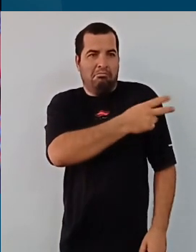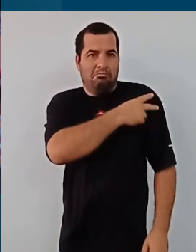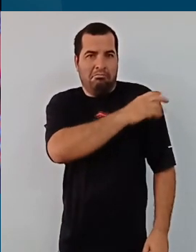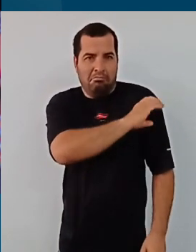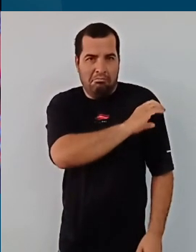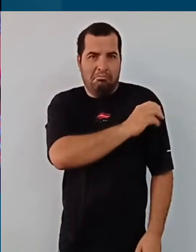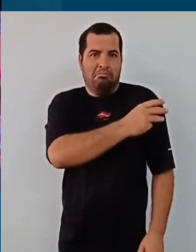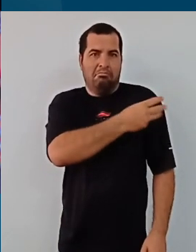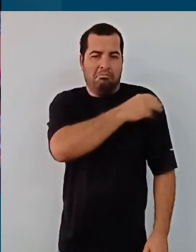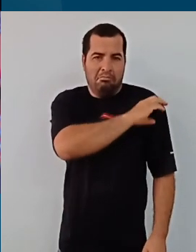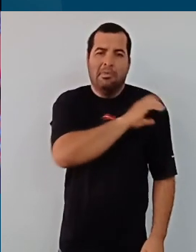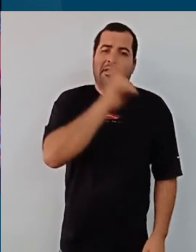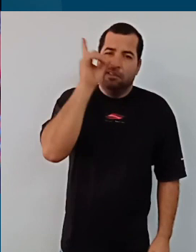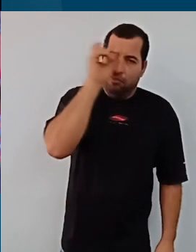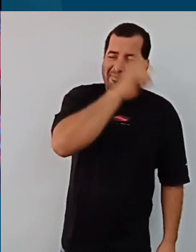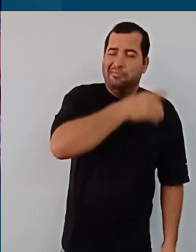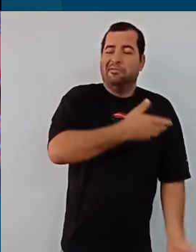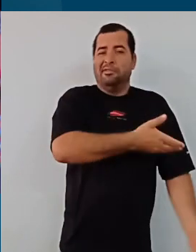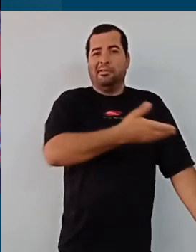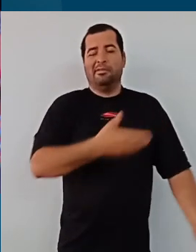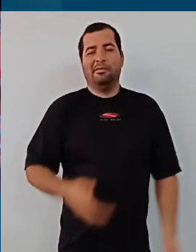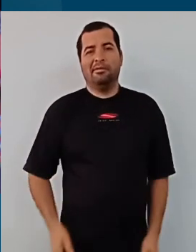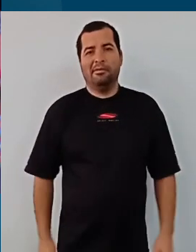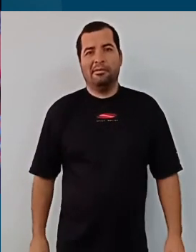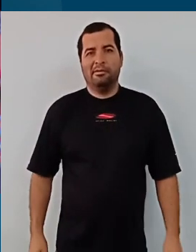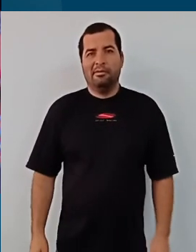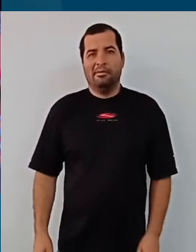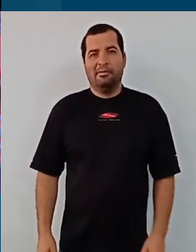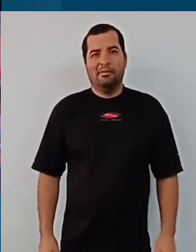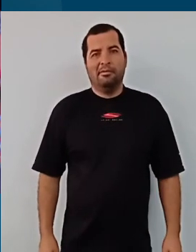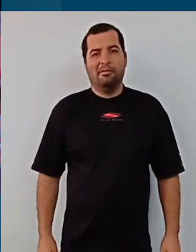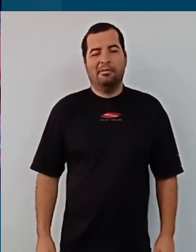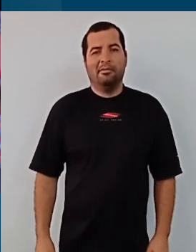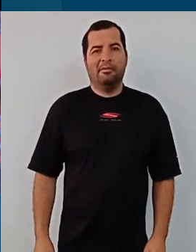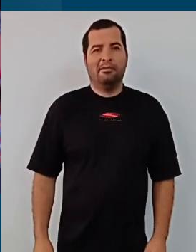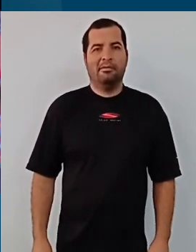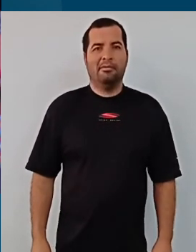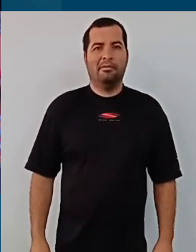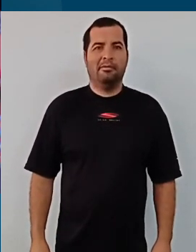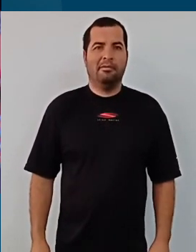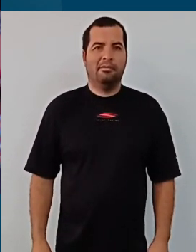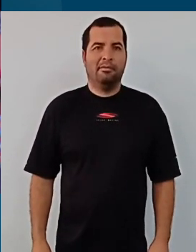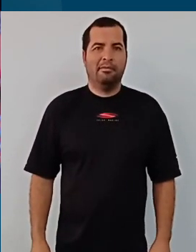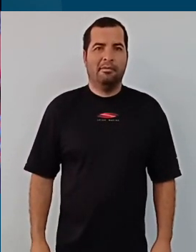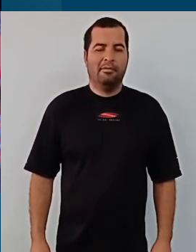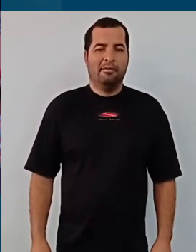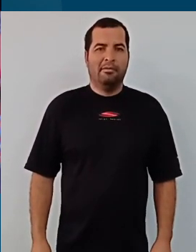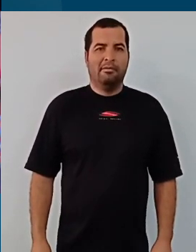muito ruins. Tem agora e teve nesse percurso.